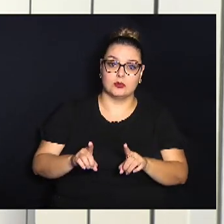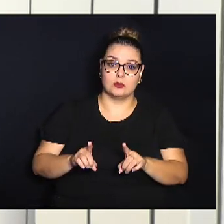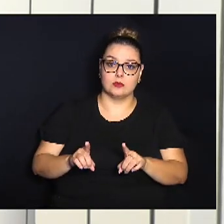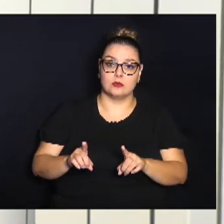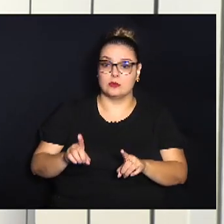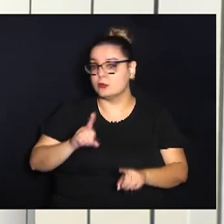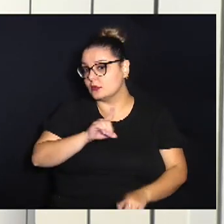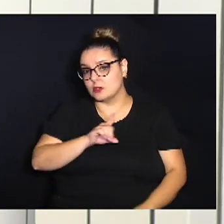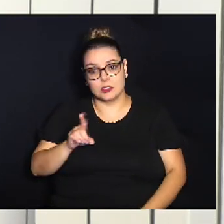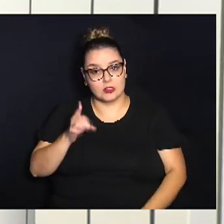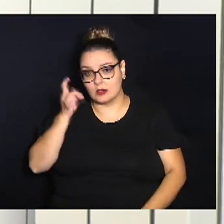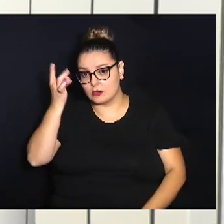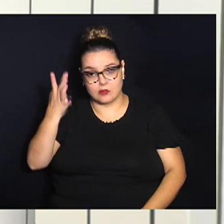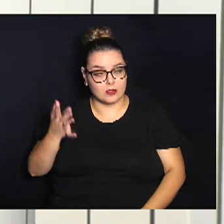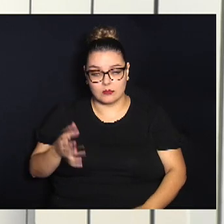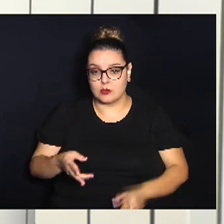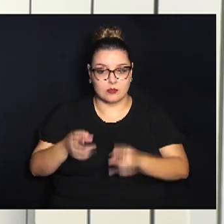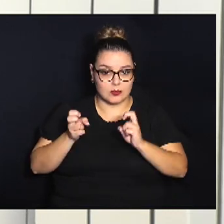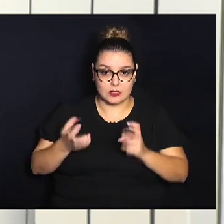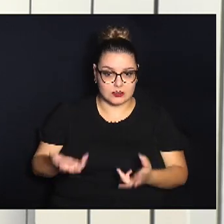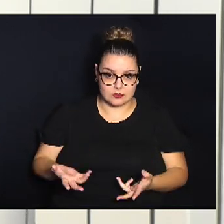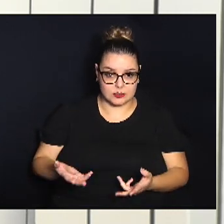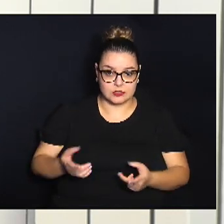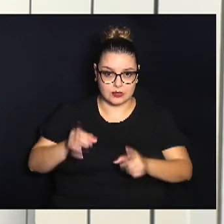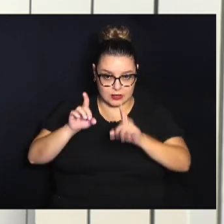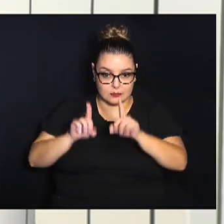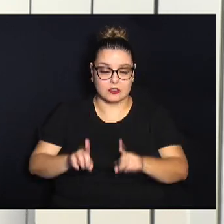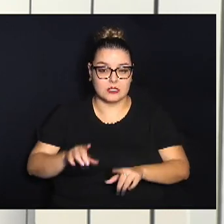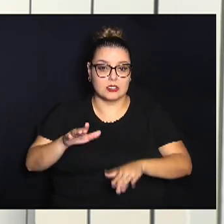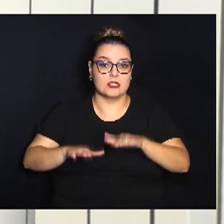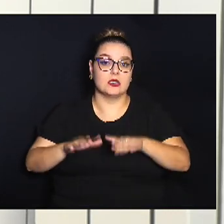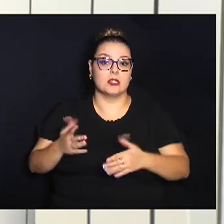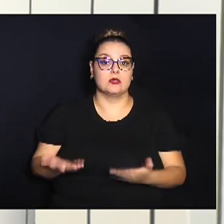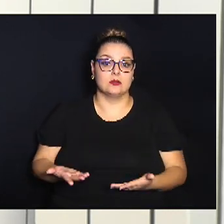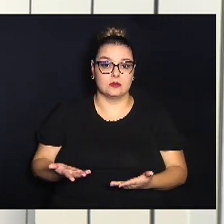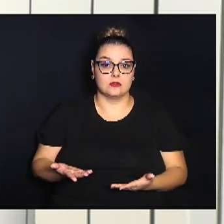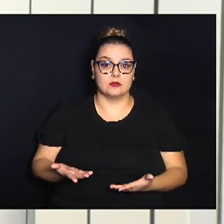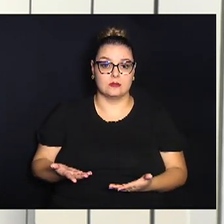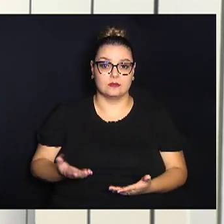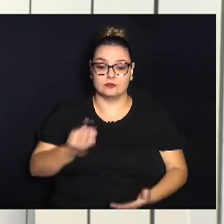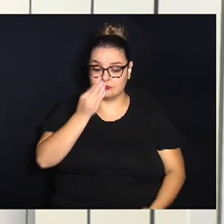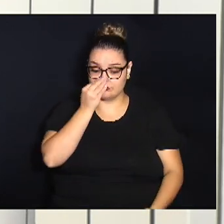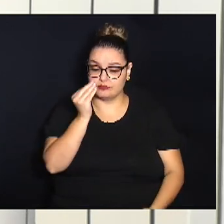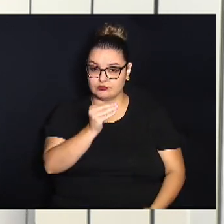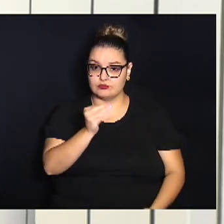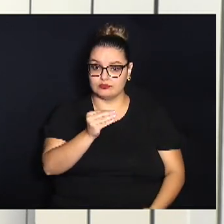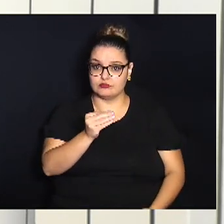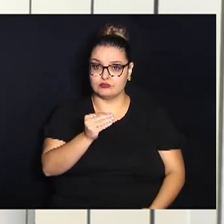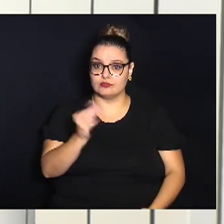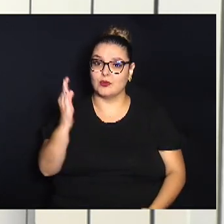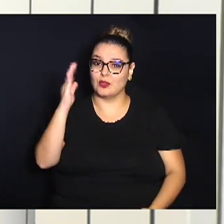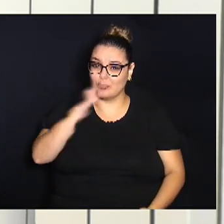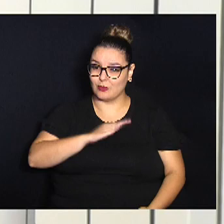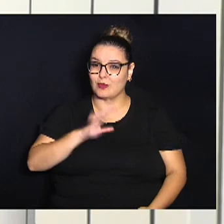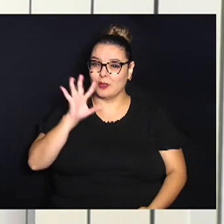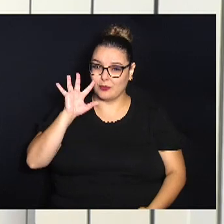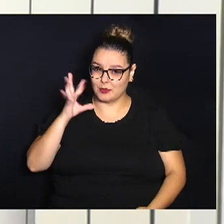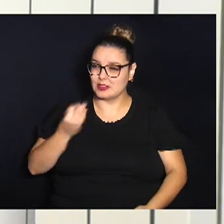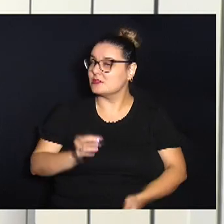são facilmente perceptíveis e que muitas vezes são ignoradas ou mal